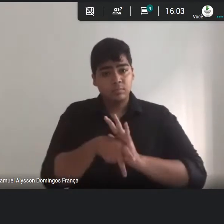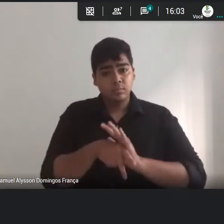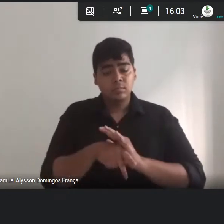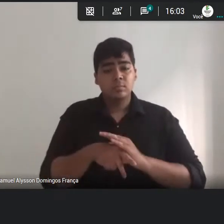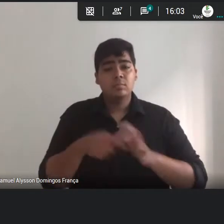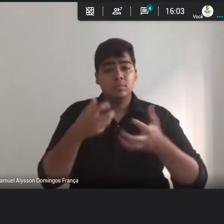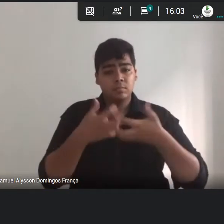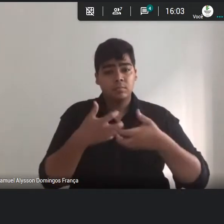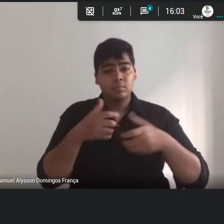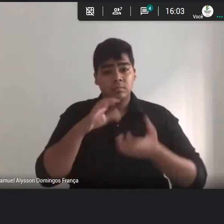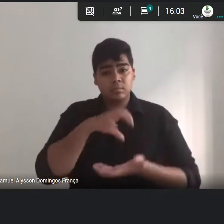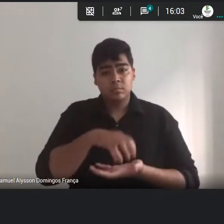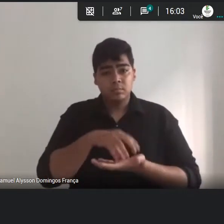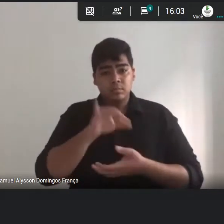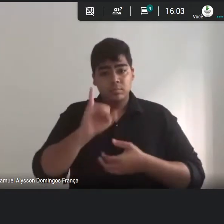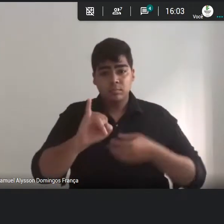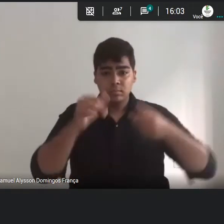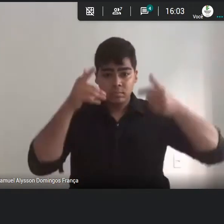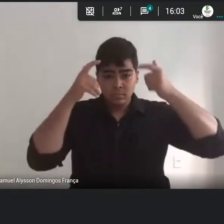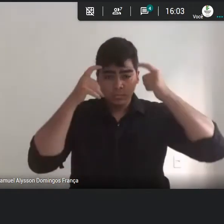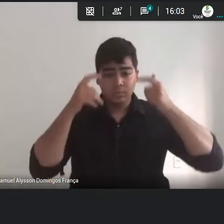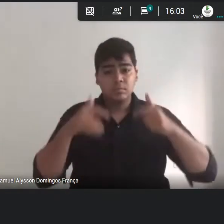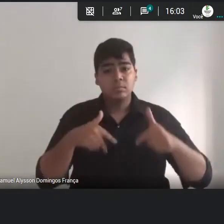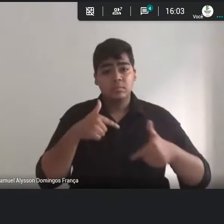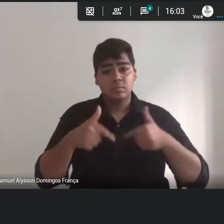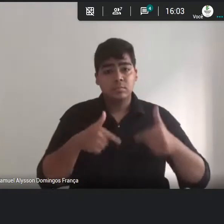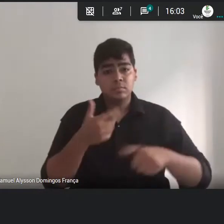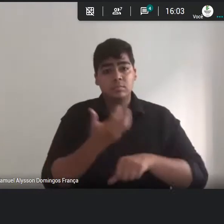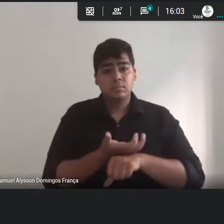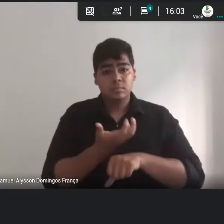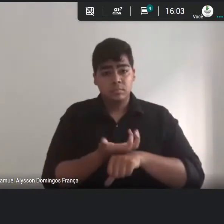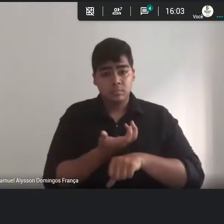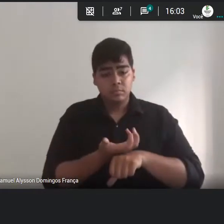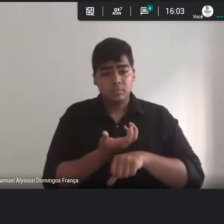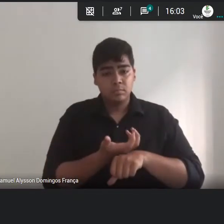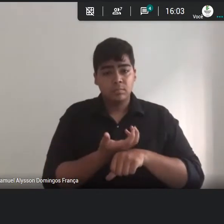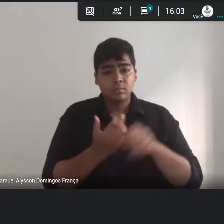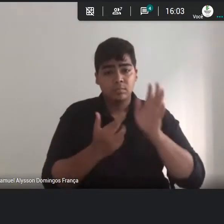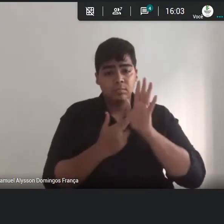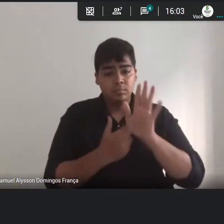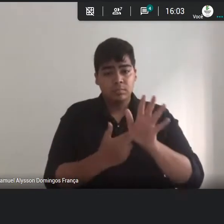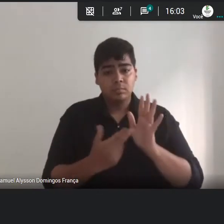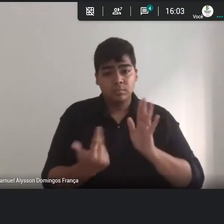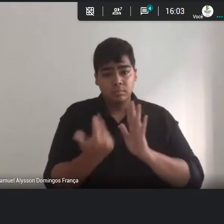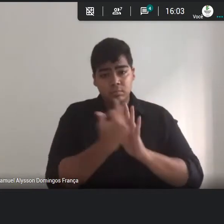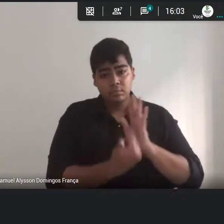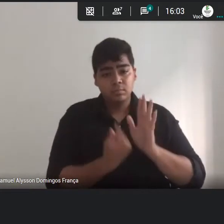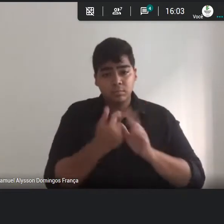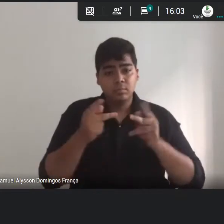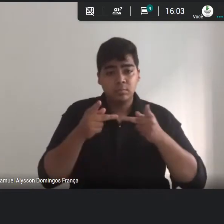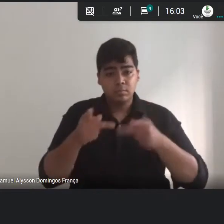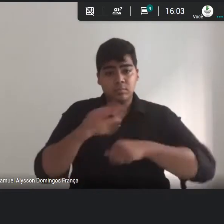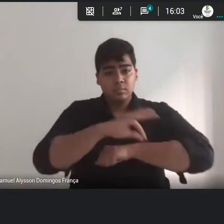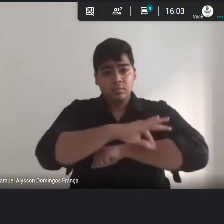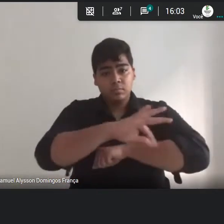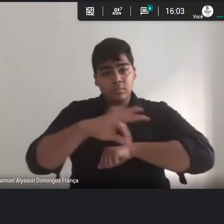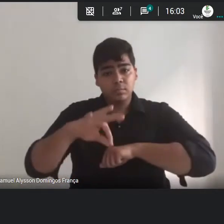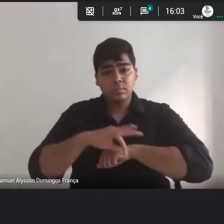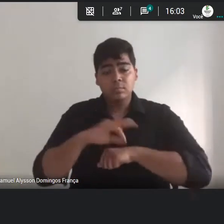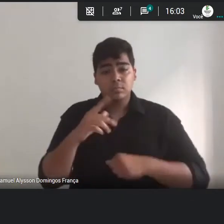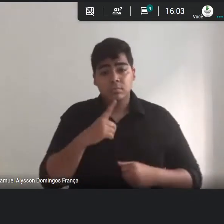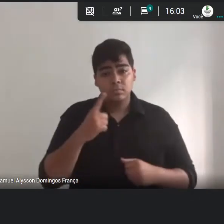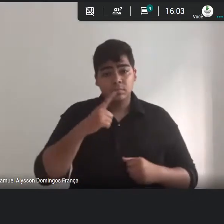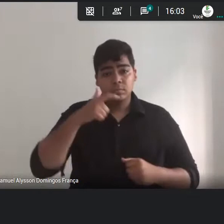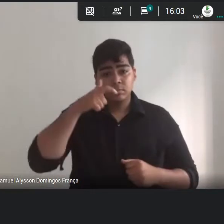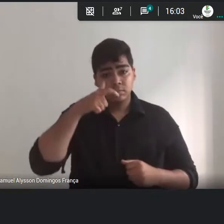Princesa Isabel, atua nas disciplinas relativas à representação gráfica e projeto arquitetônico. Possui interesse em